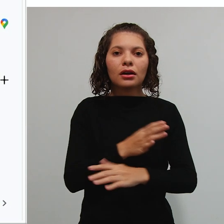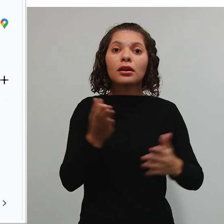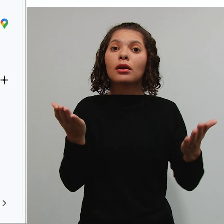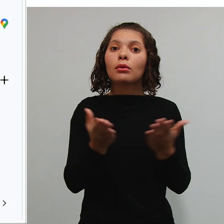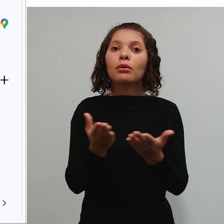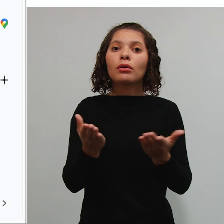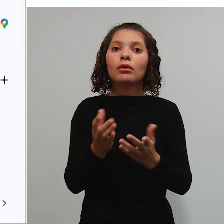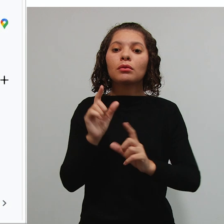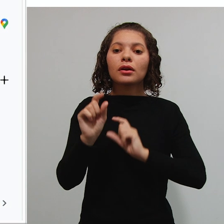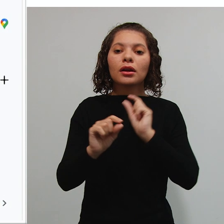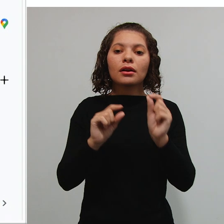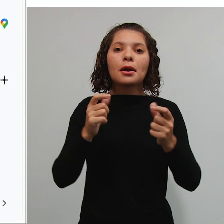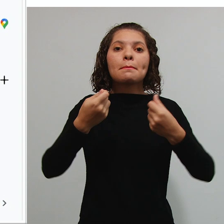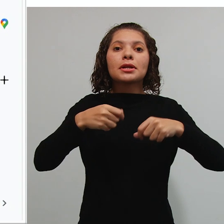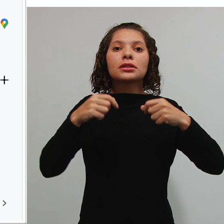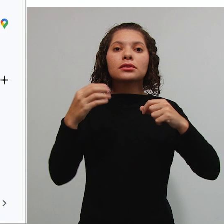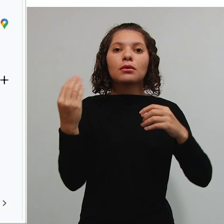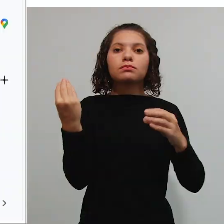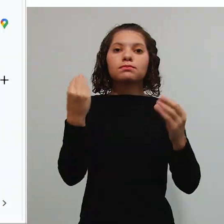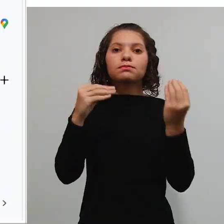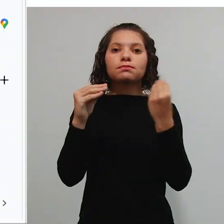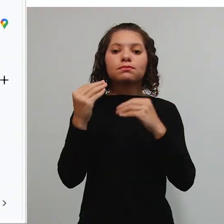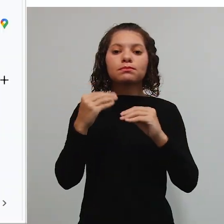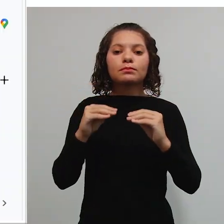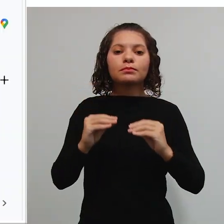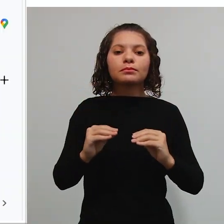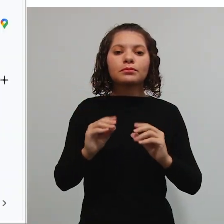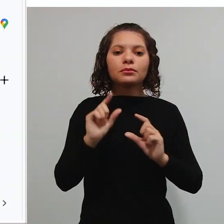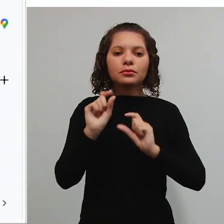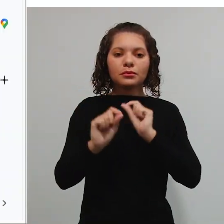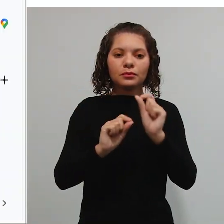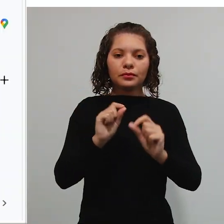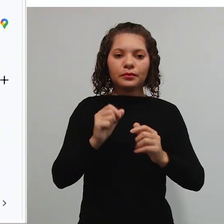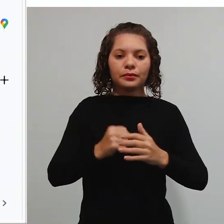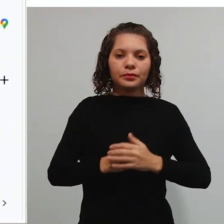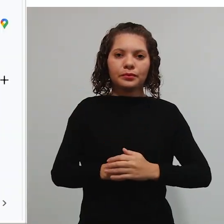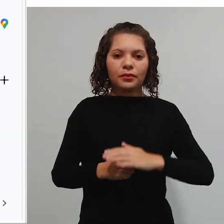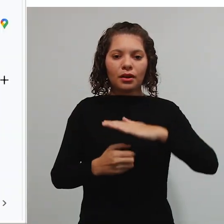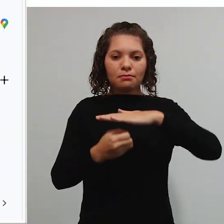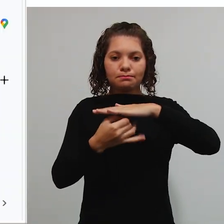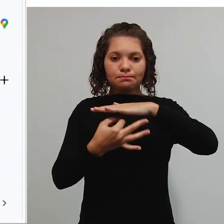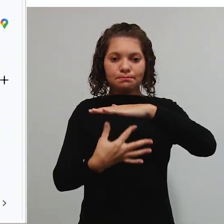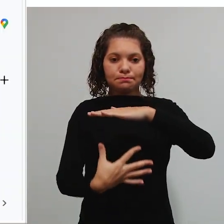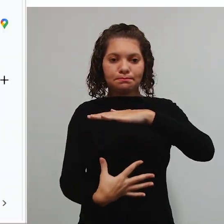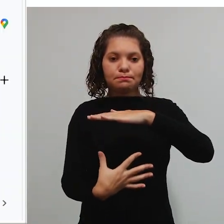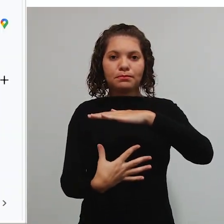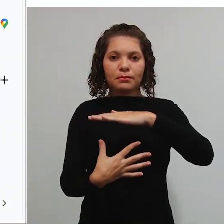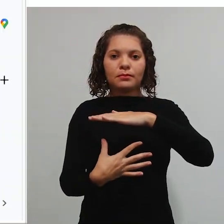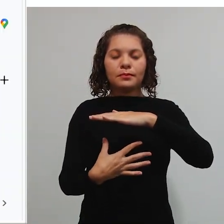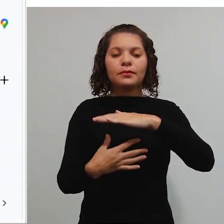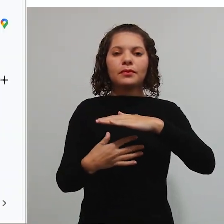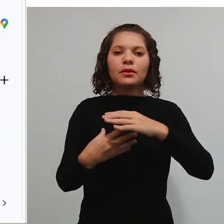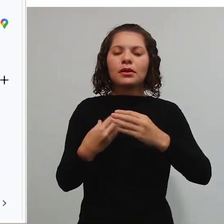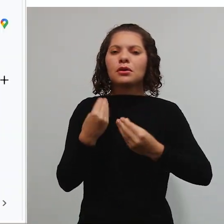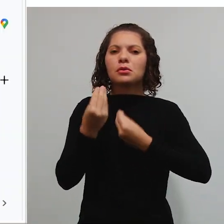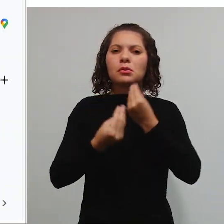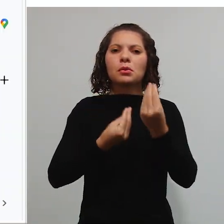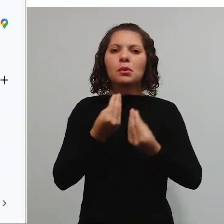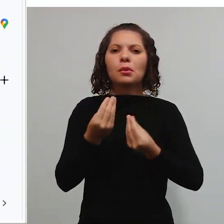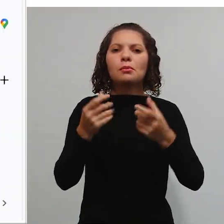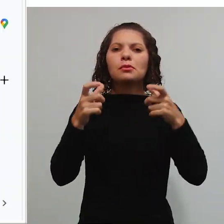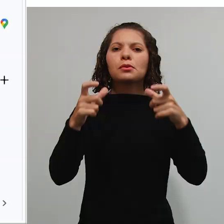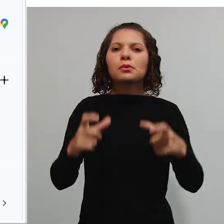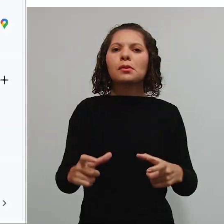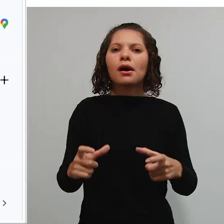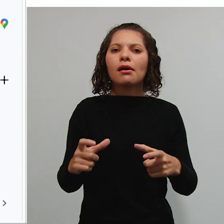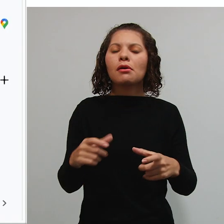nome, você sempre inclui o quê? Você vai sempre incluir a nota de rodapé, que é de onde é essa pessoa, tá? Então, você vem